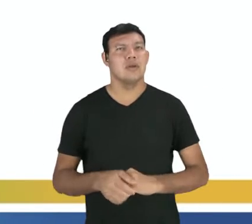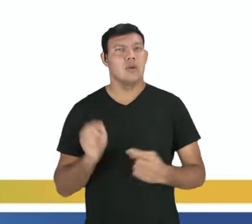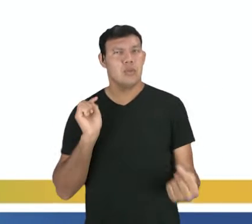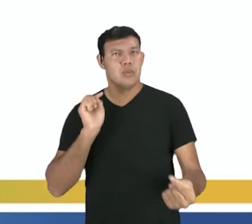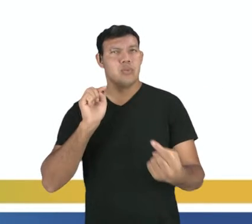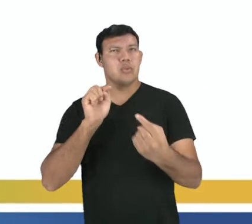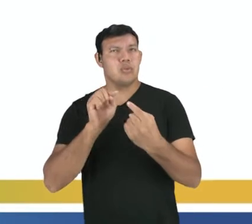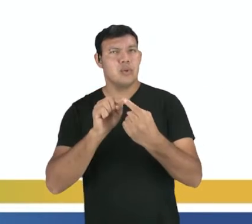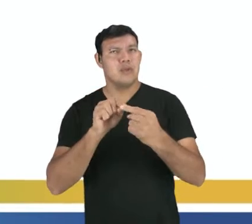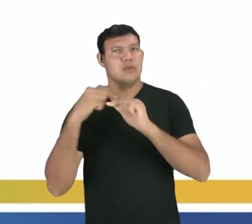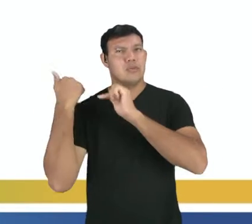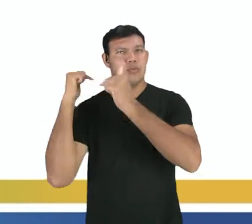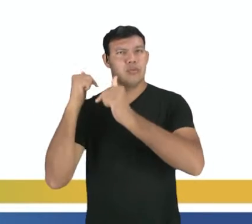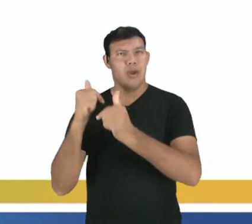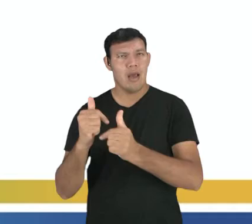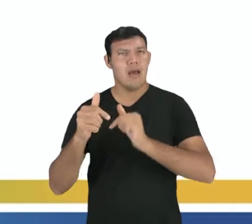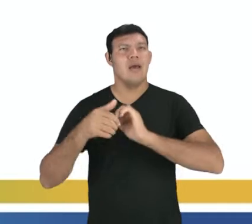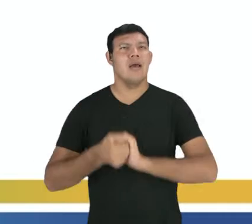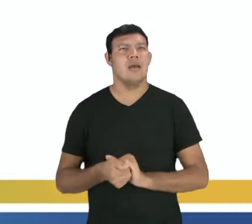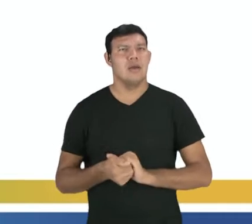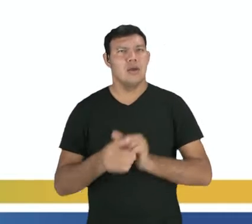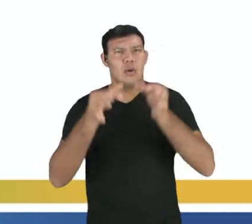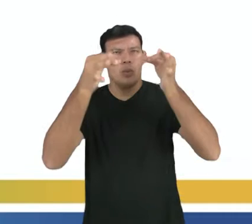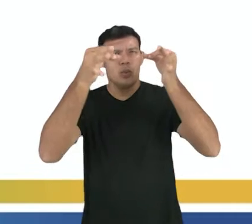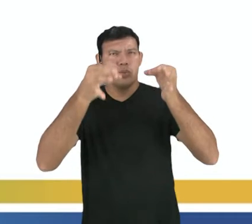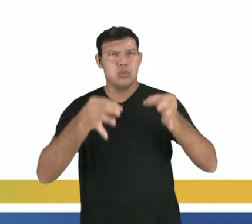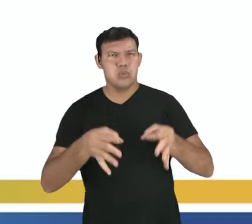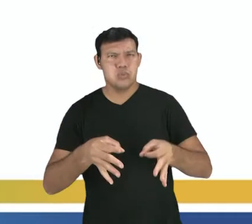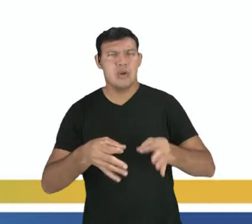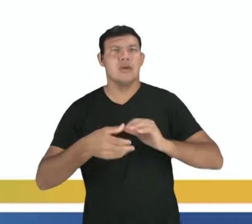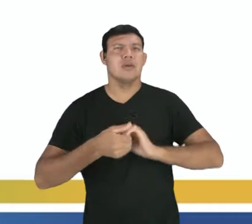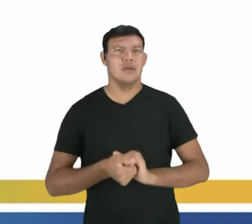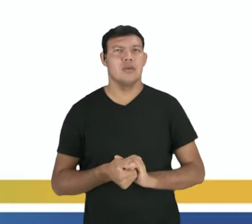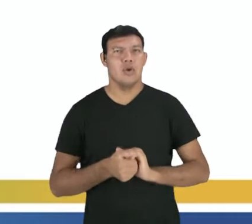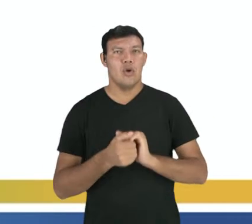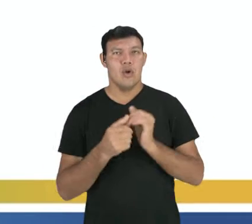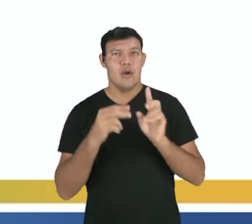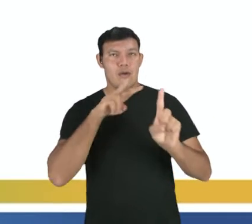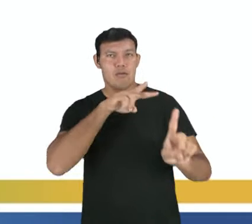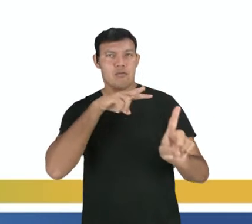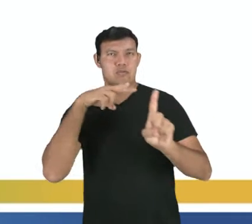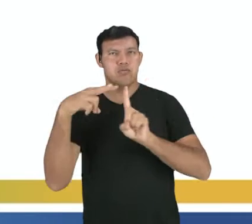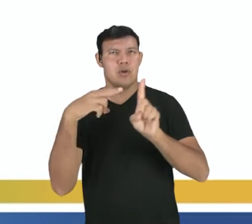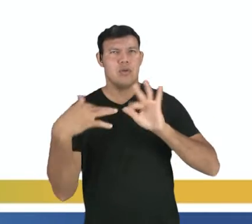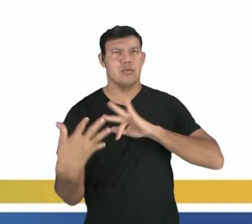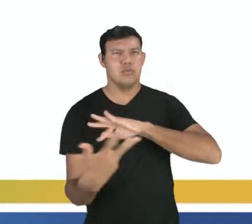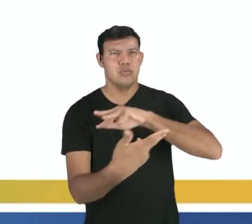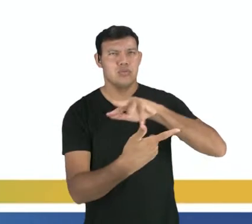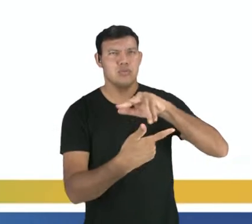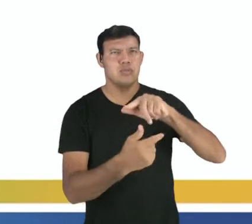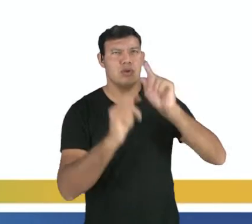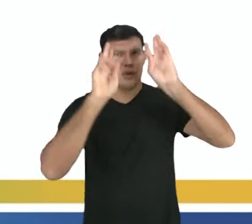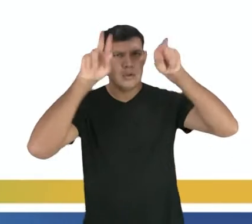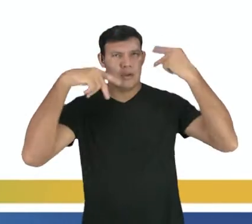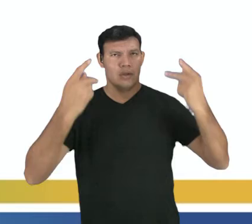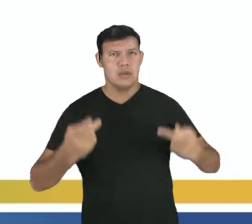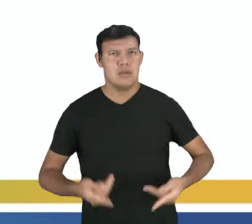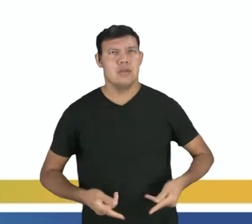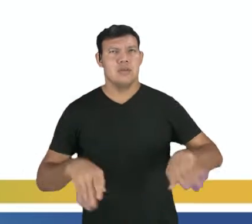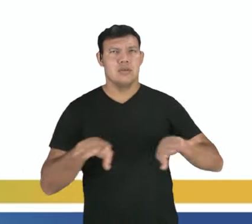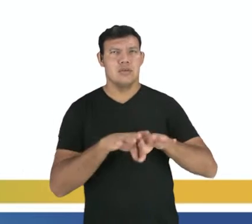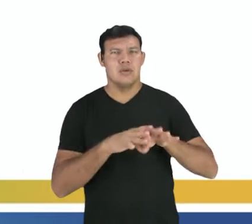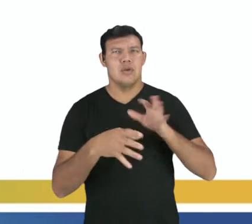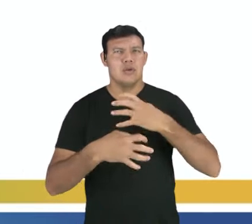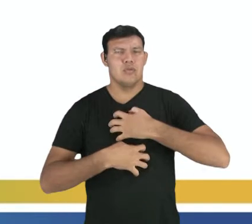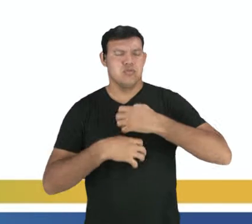perfeição. Ele apresenta uma visão de mundo centrada no ser humano, com destaque para as sensações humanas e a